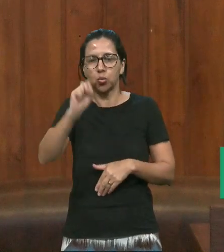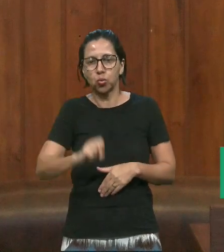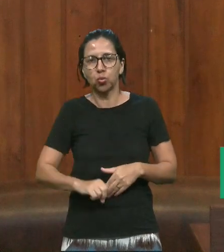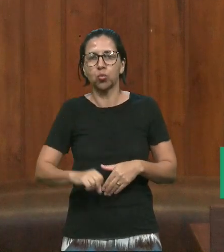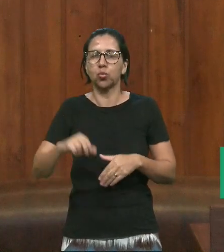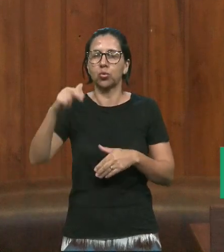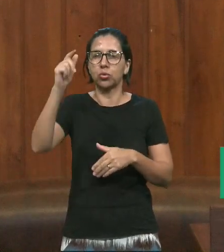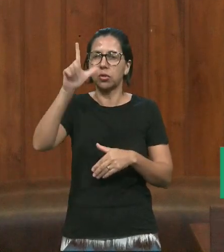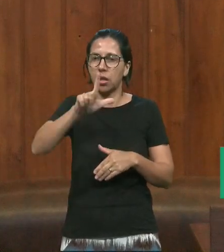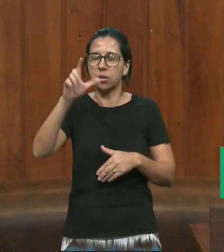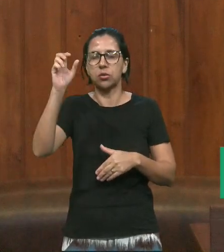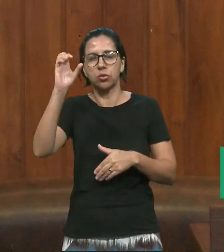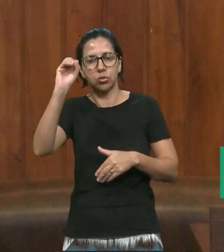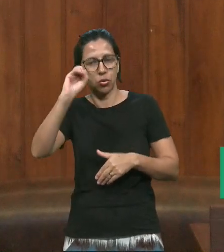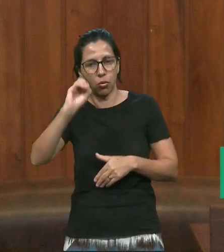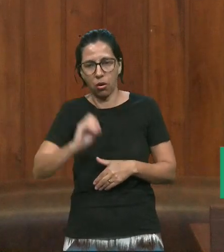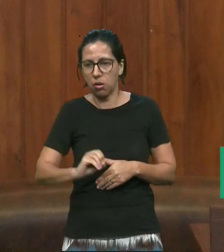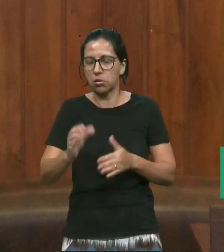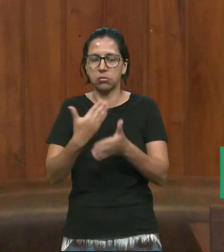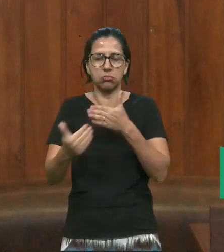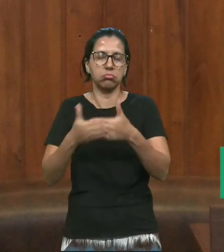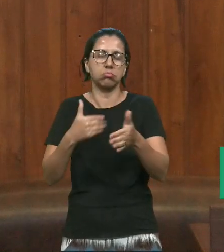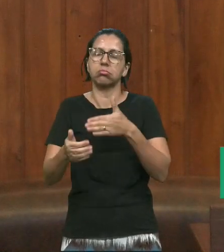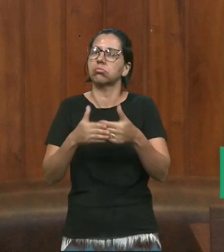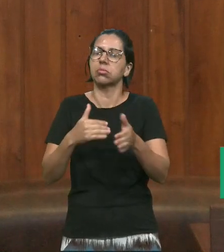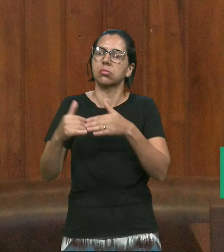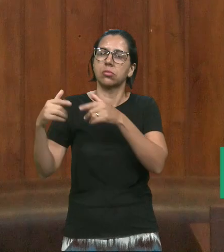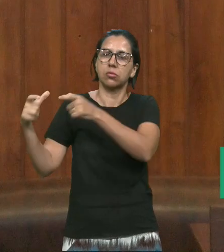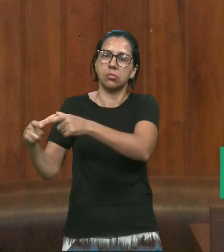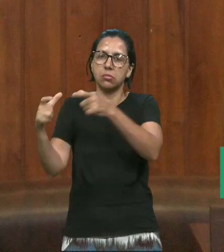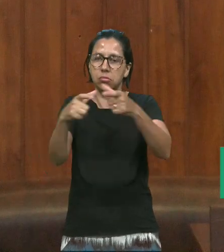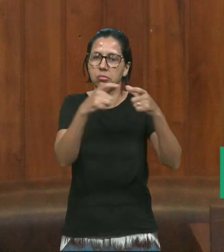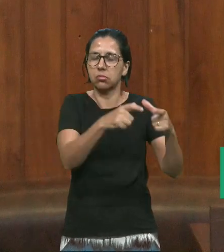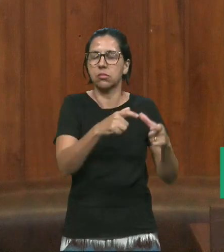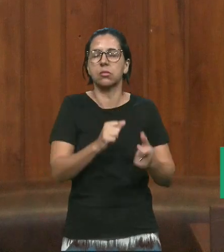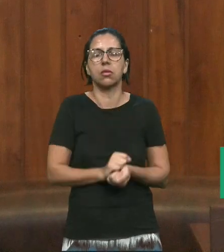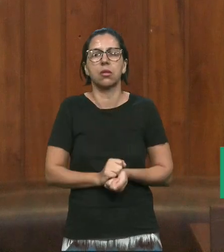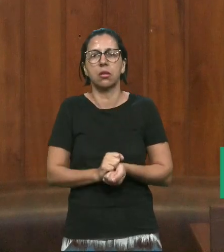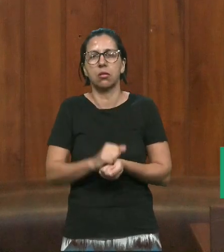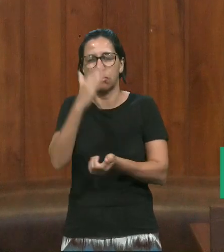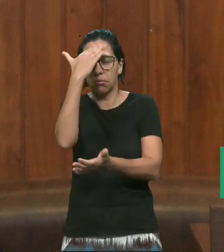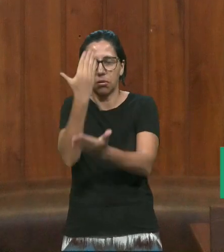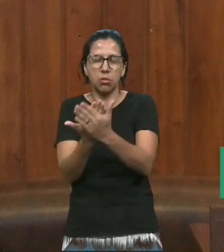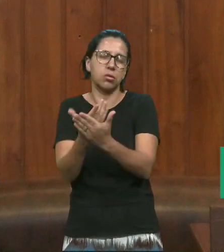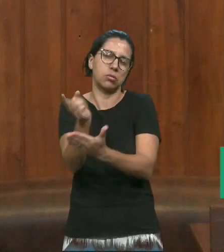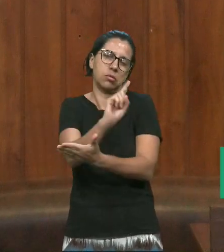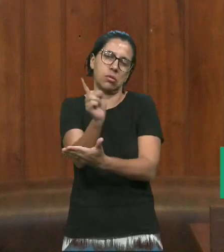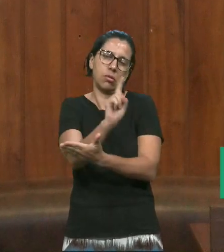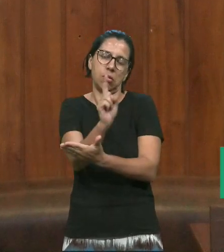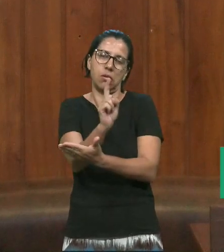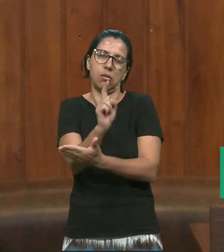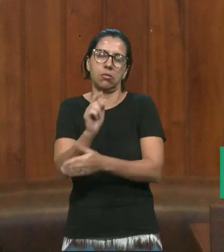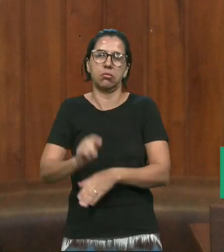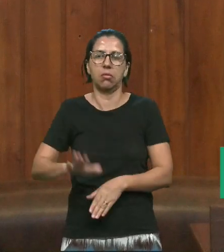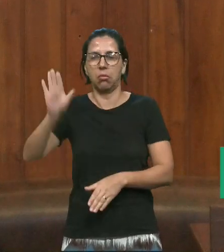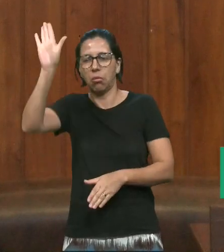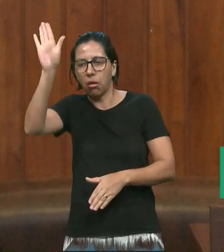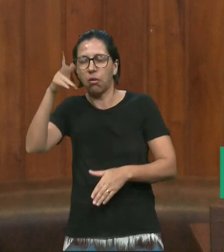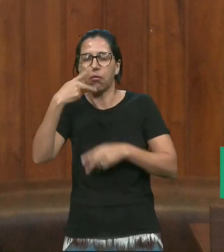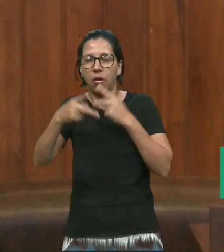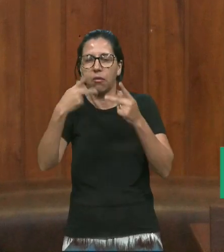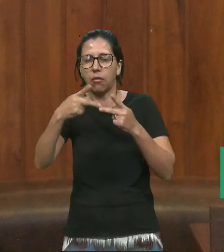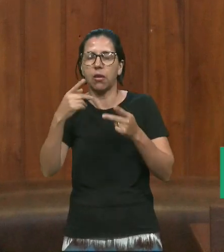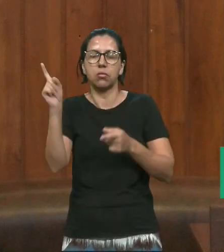não fizeram uma boa escolha. Vocês acreditaram nas palavras deles. Não acreditam na palavra. Avalie as